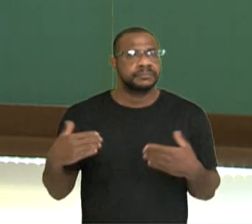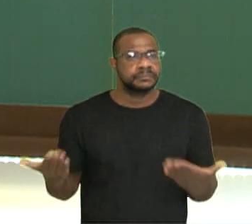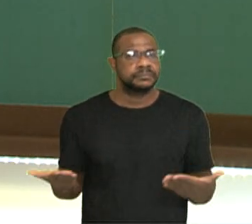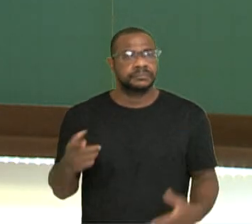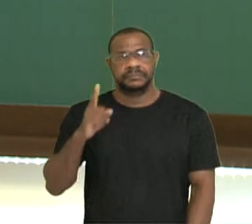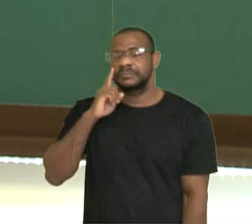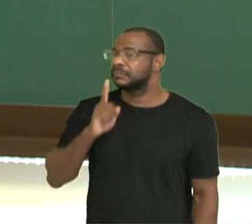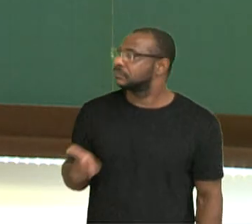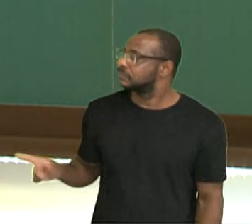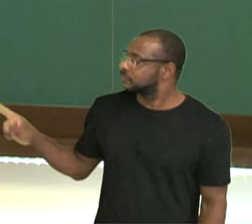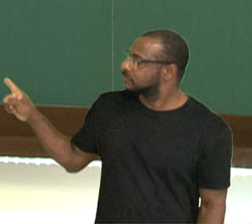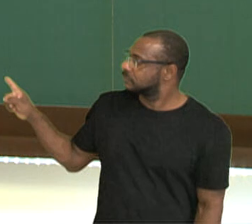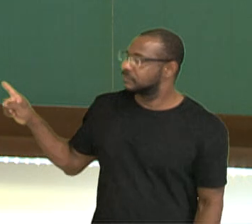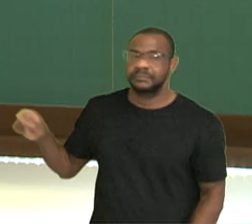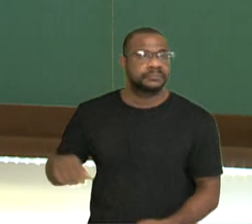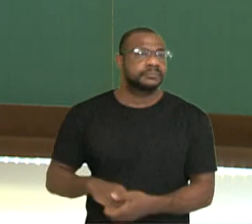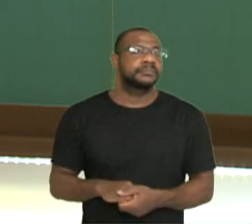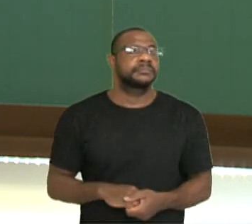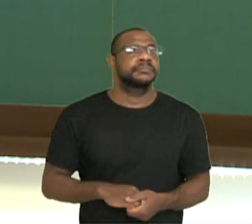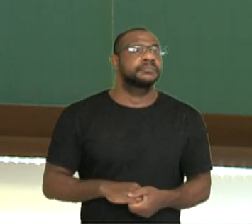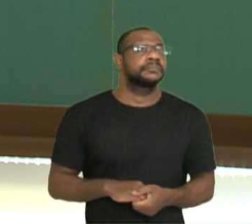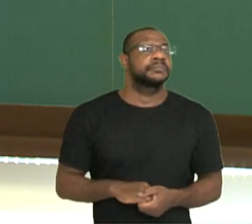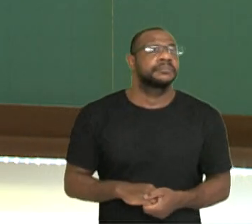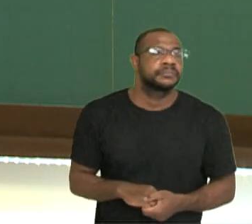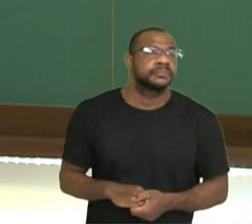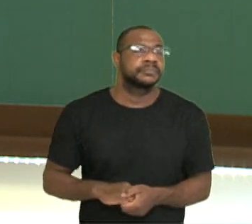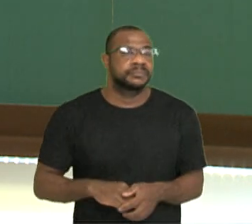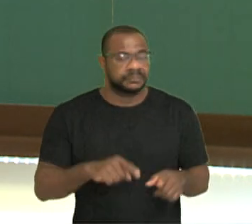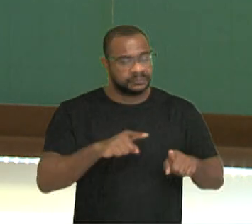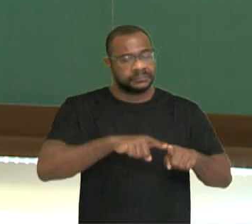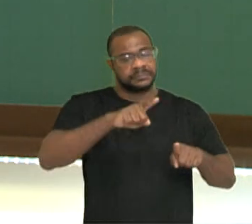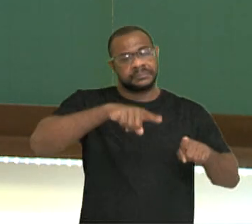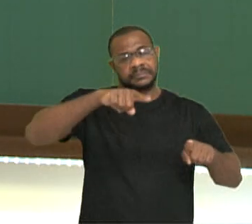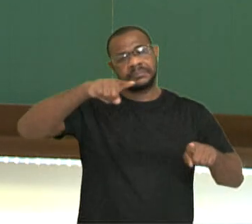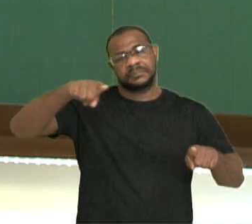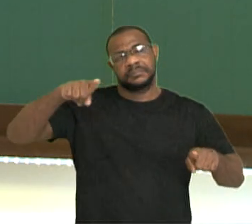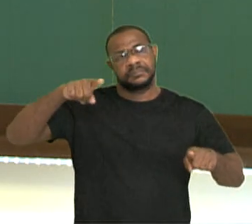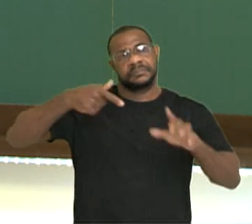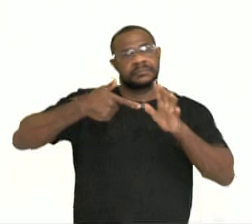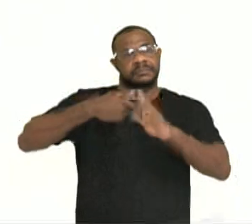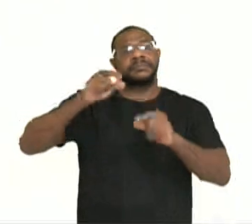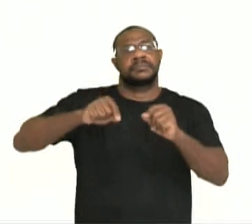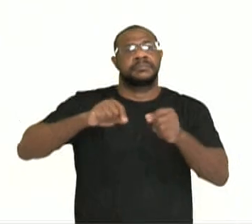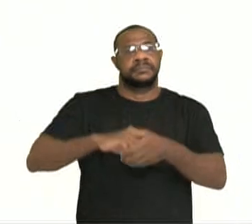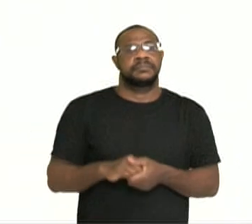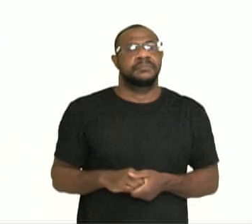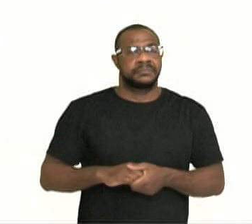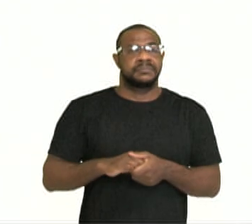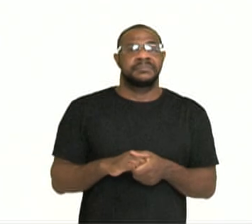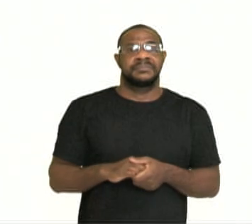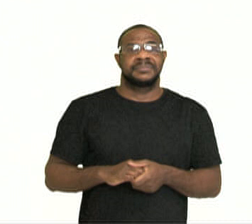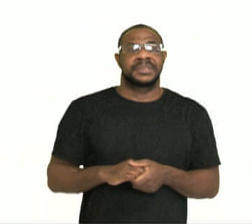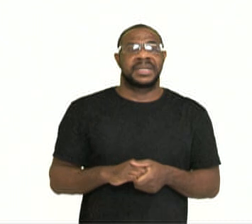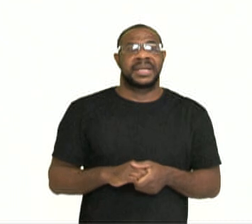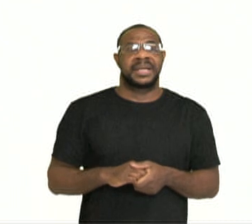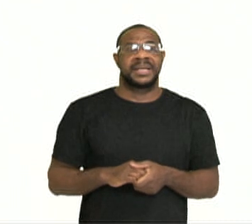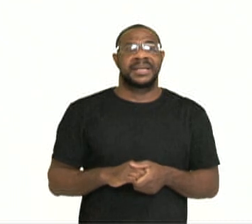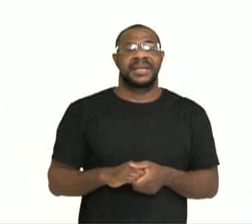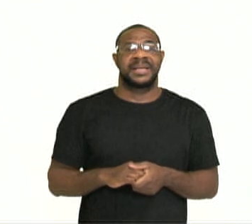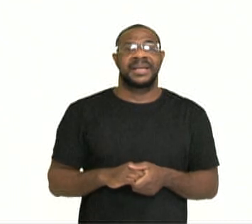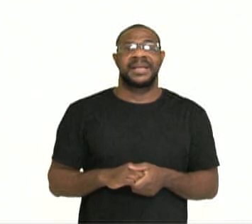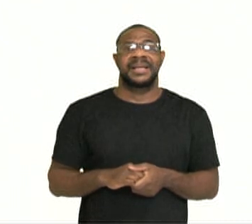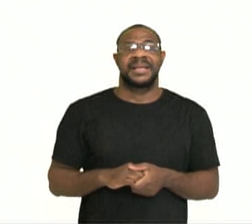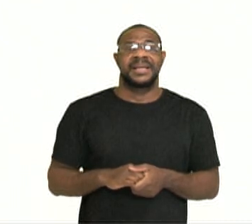é uma questão importante ali. O gráfico que nós temos aqui mostra a taxa de desemprego no Brasil durante